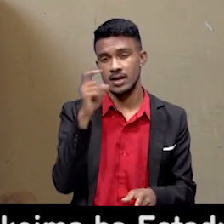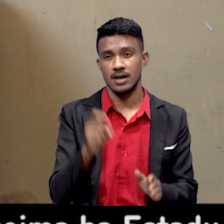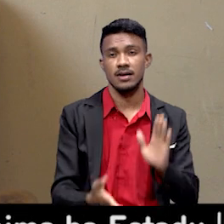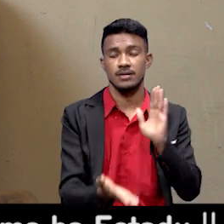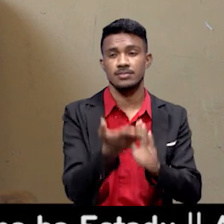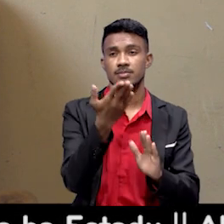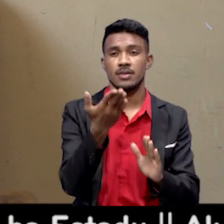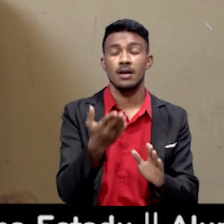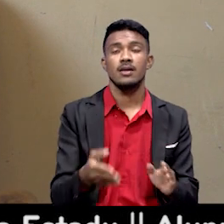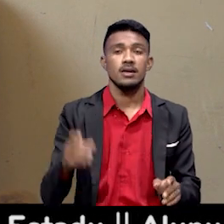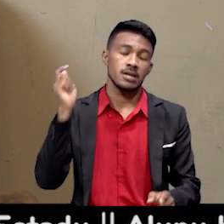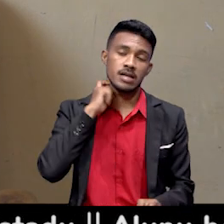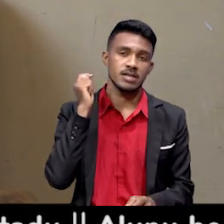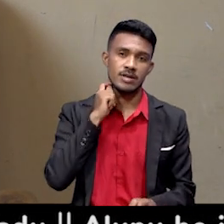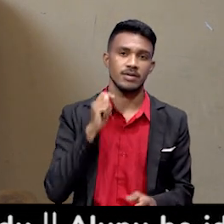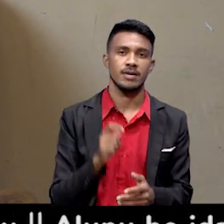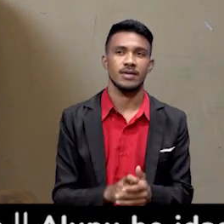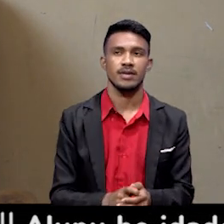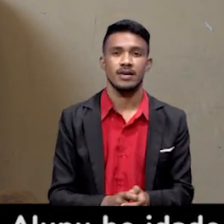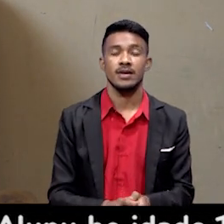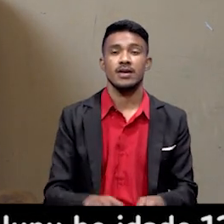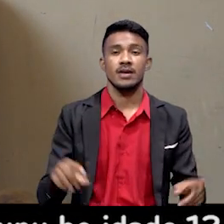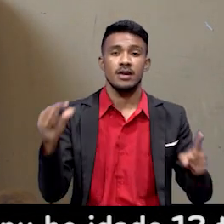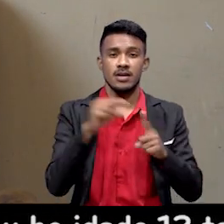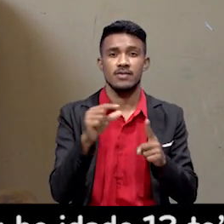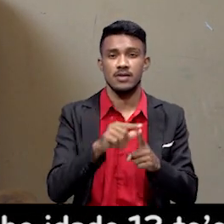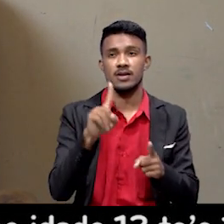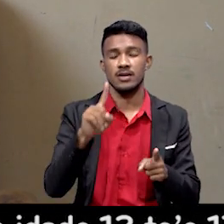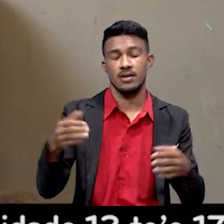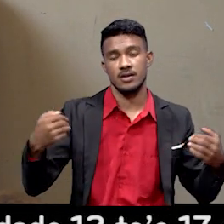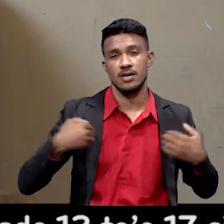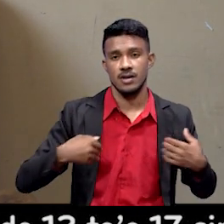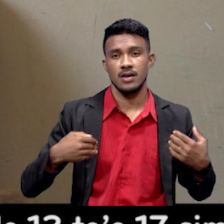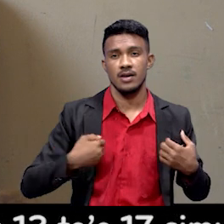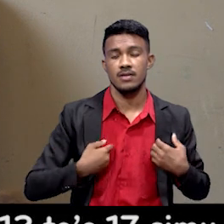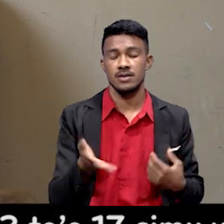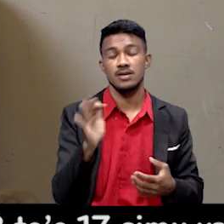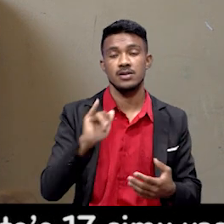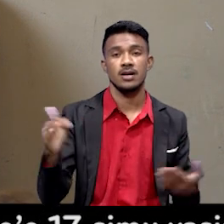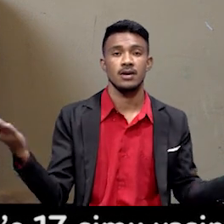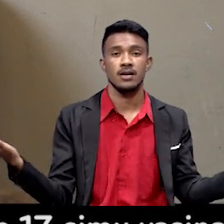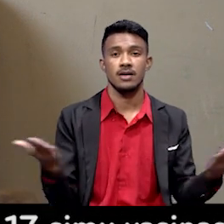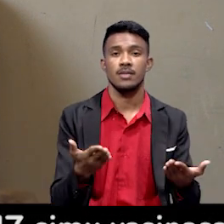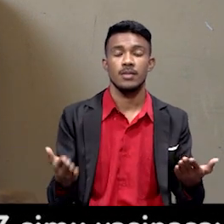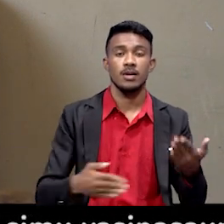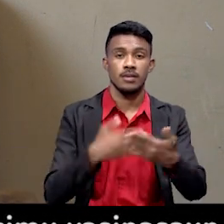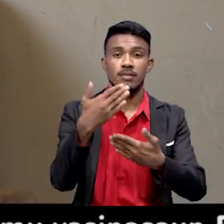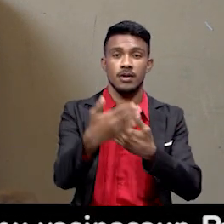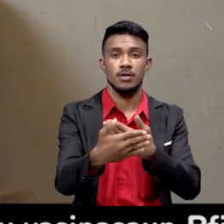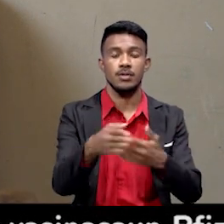ne ma pensau ne ne contexto dan ne e alteração so sira dan be maior ne maka